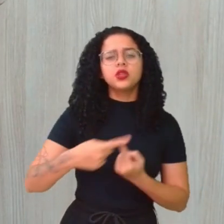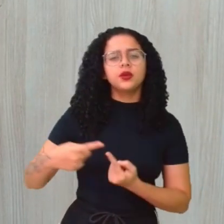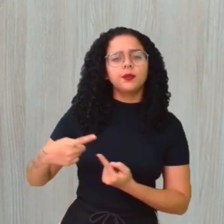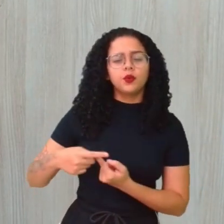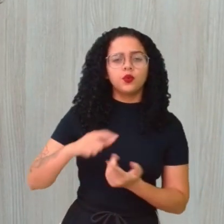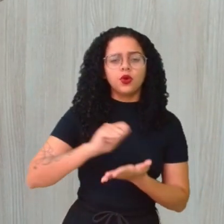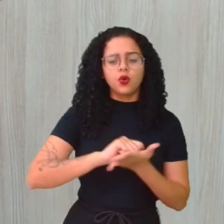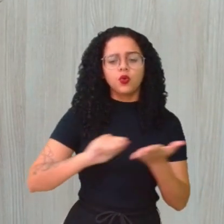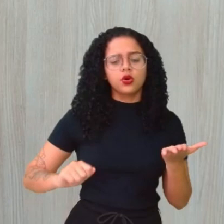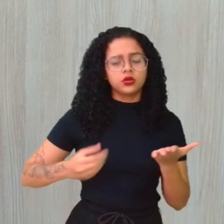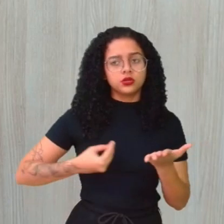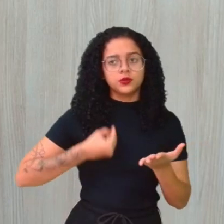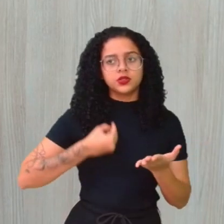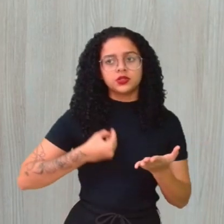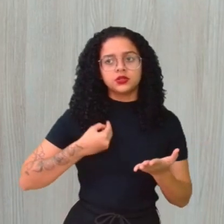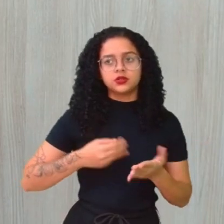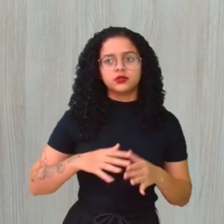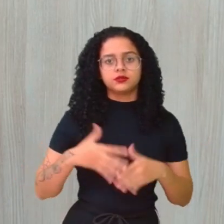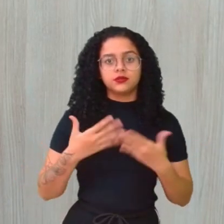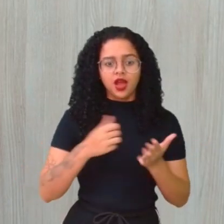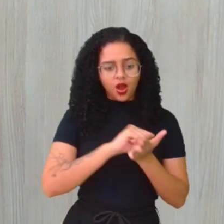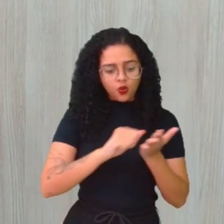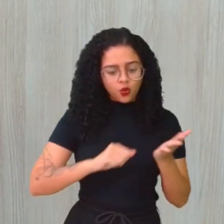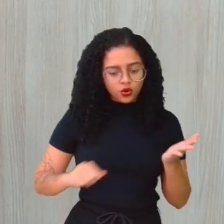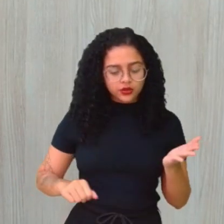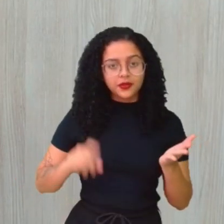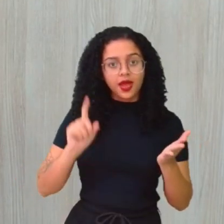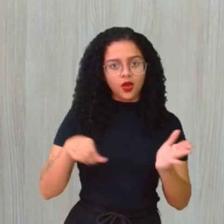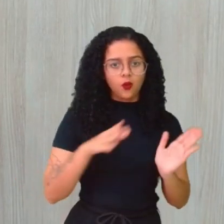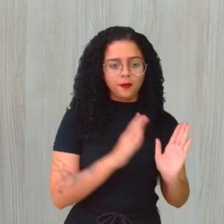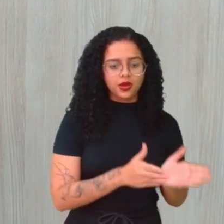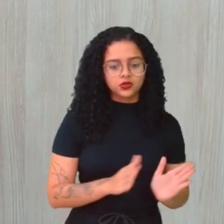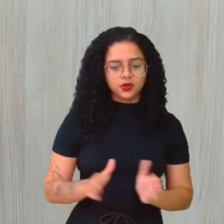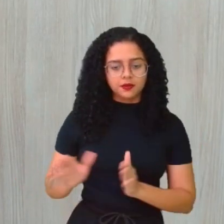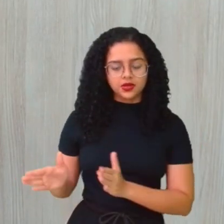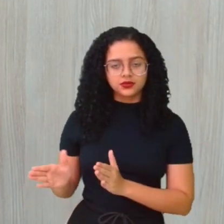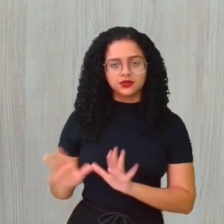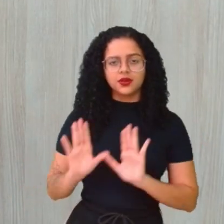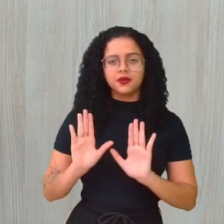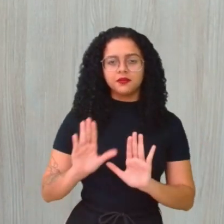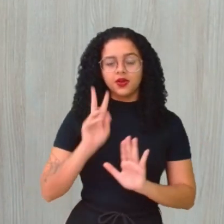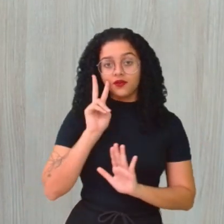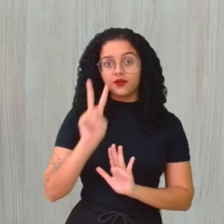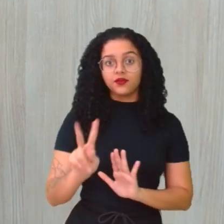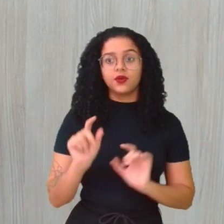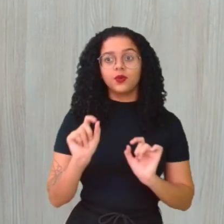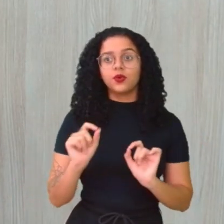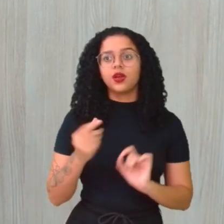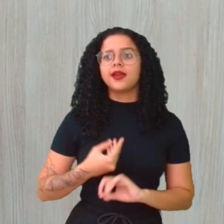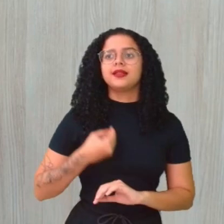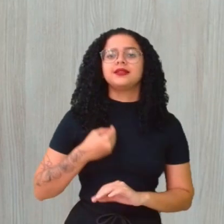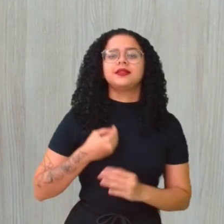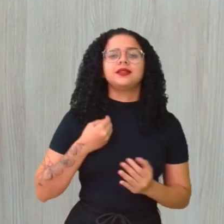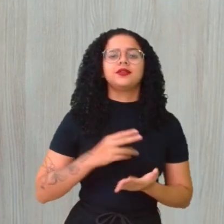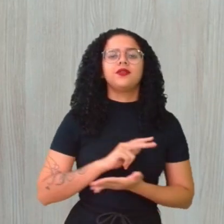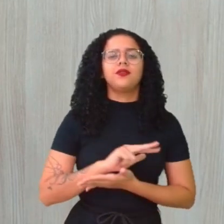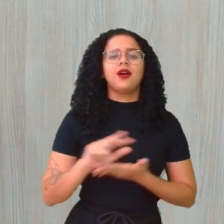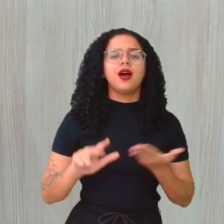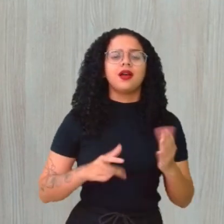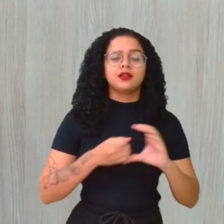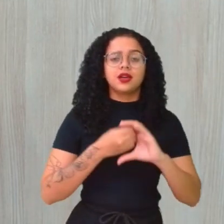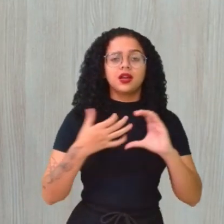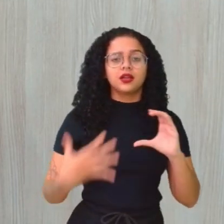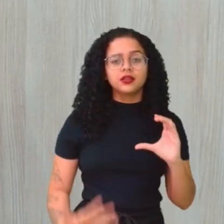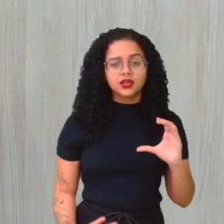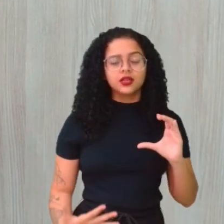algoritmo que existem, né? Então, assim, algoritmo é um passo a passo, mas a gente vai ver que existem diversas